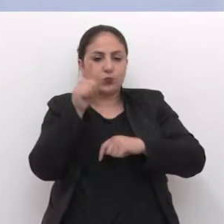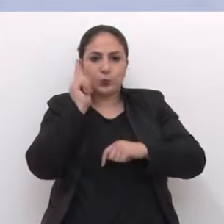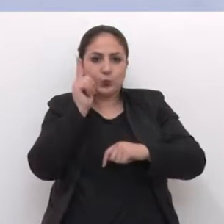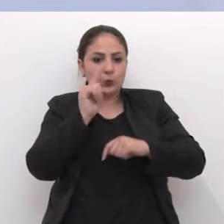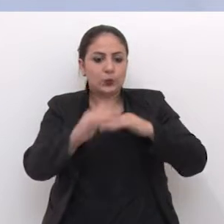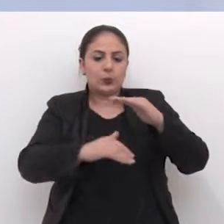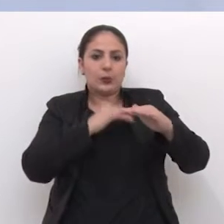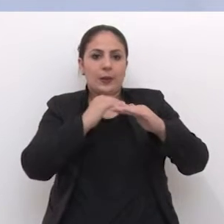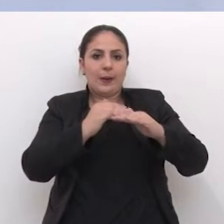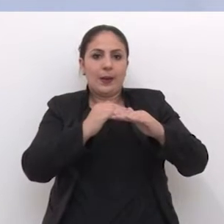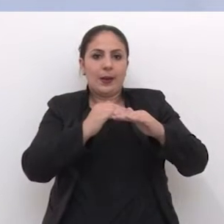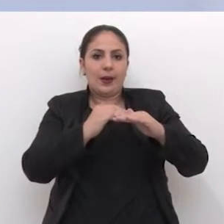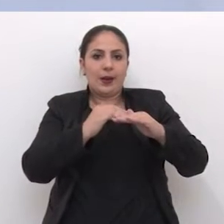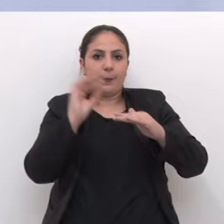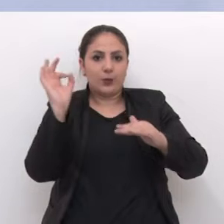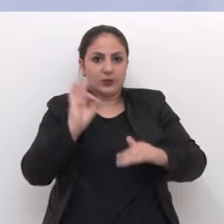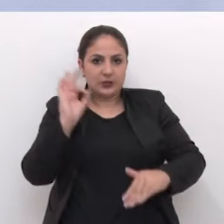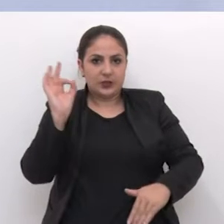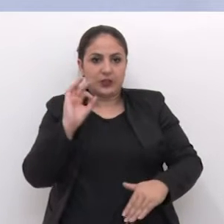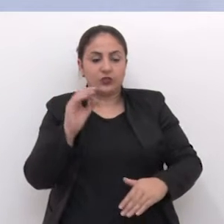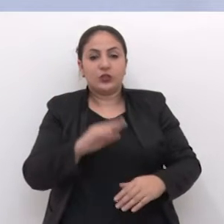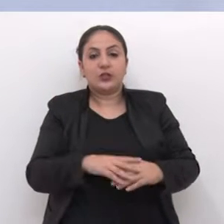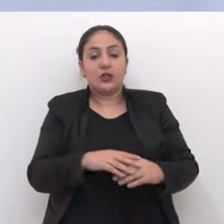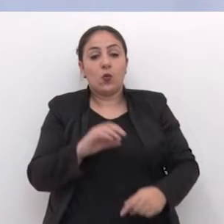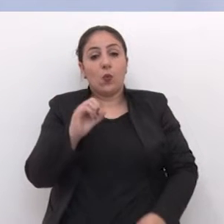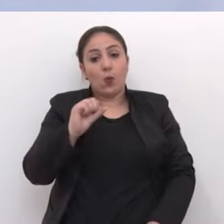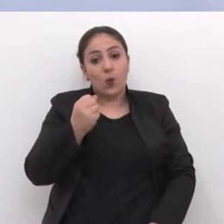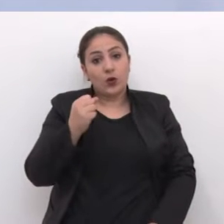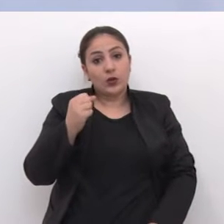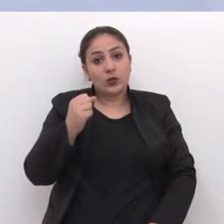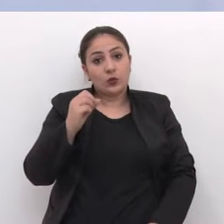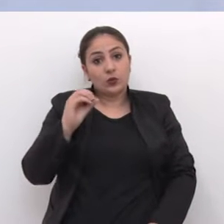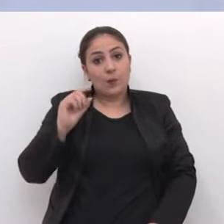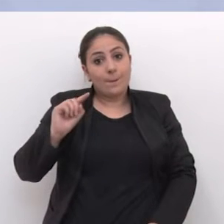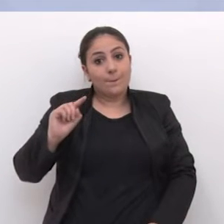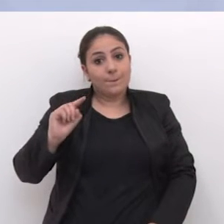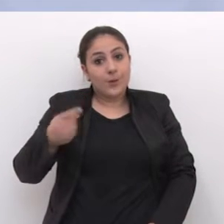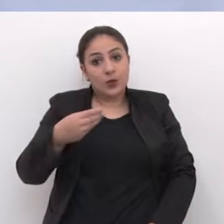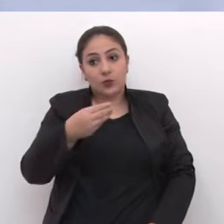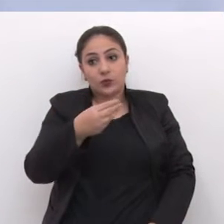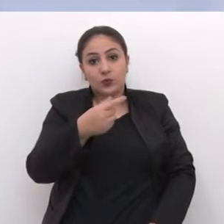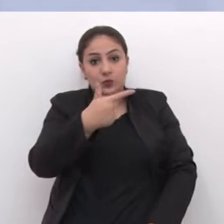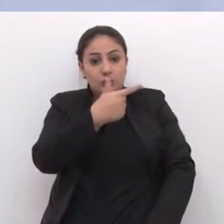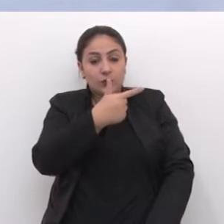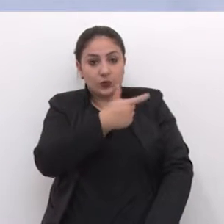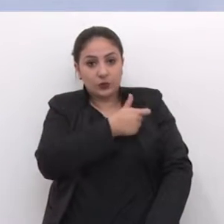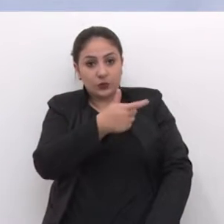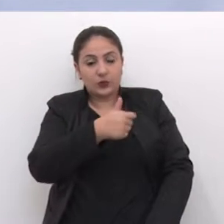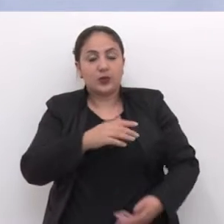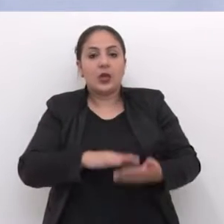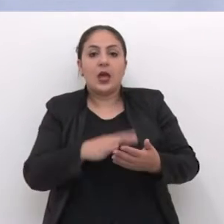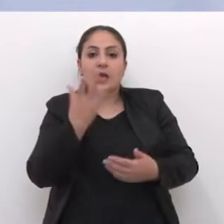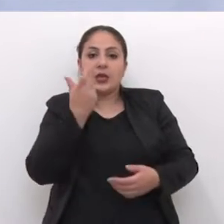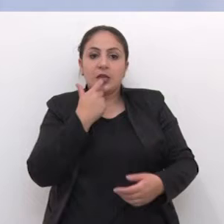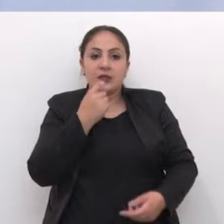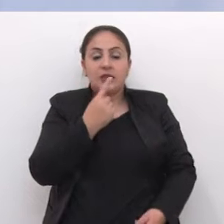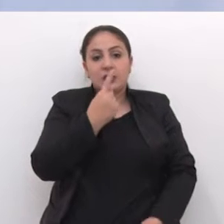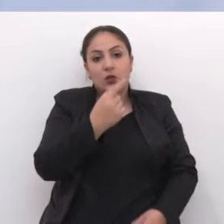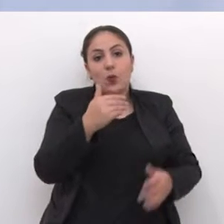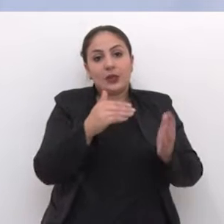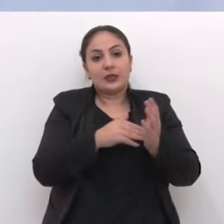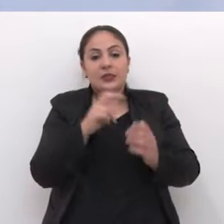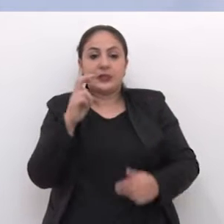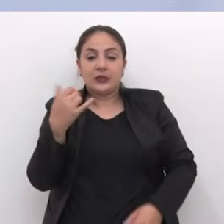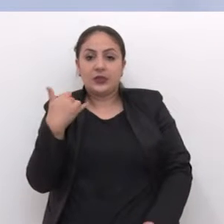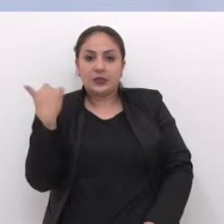a meta e distribuiu cerca de 8.800 doses. Por isso, crianças entre 1 e 5 anos podem